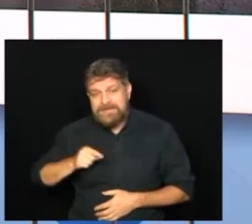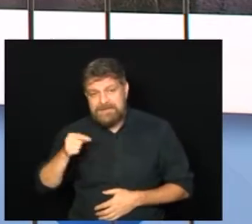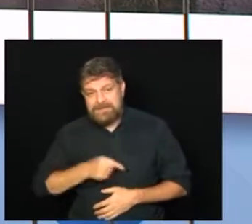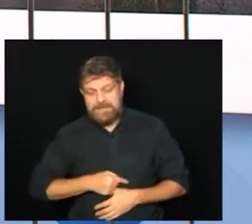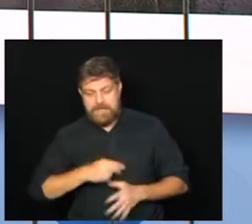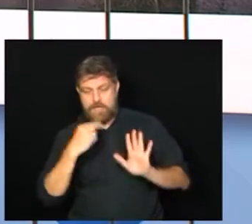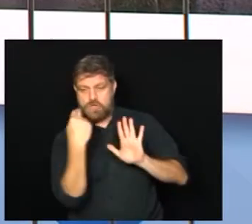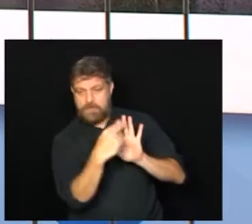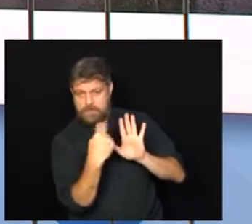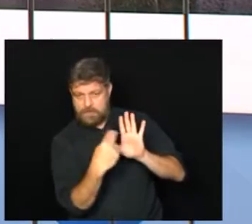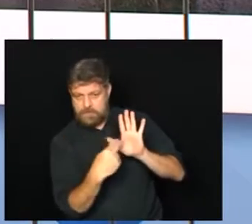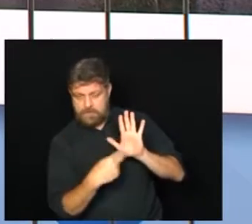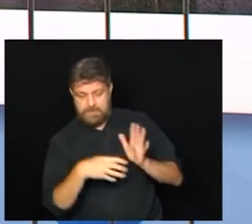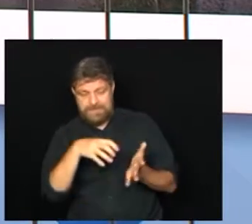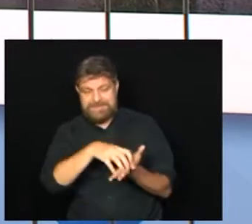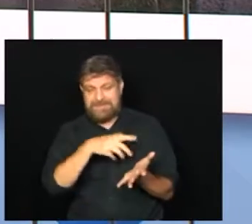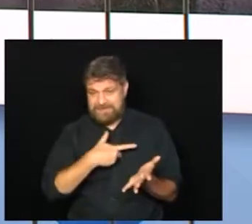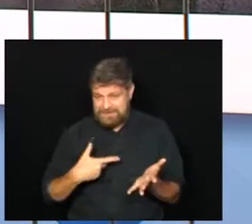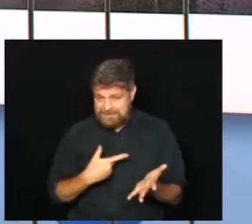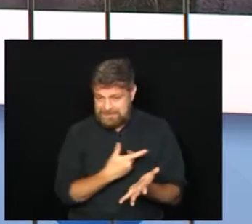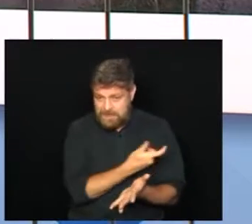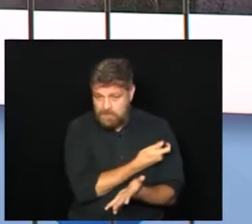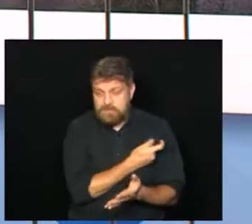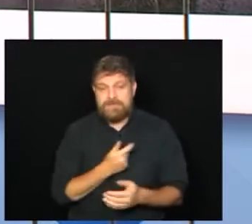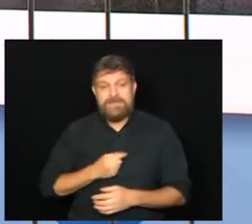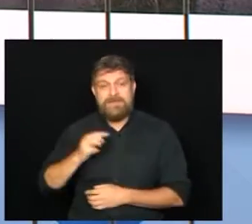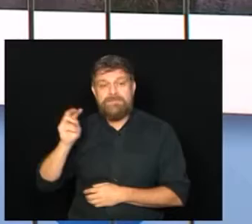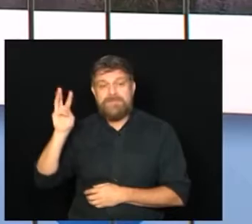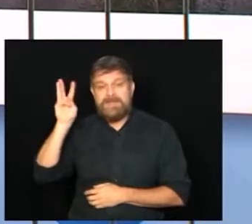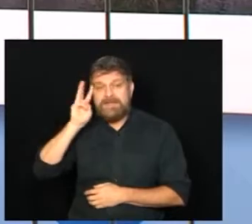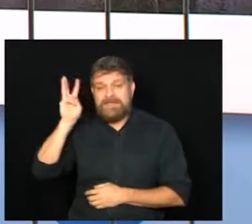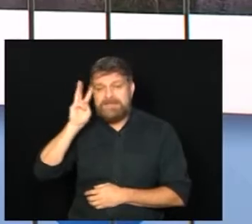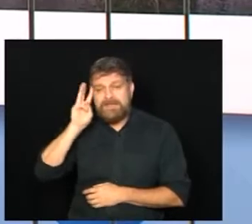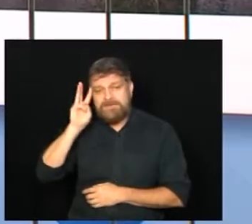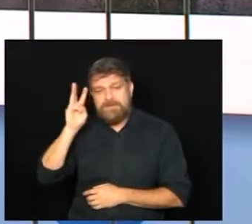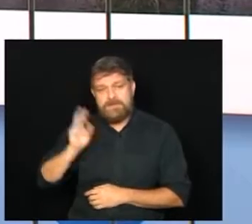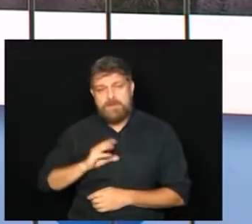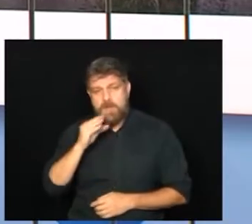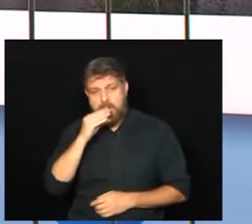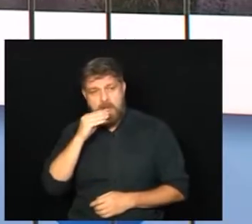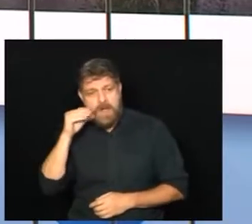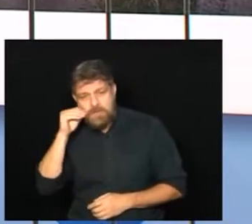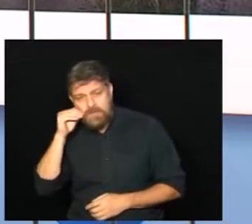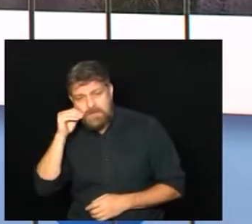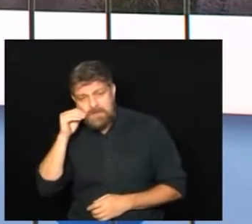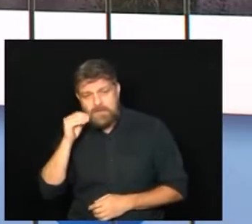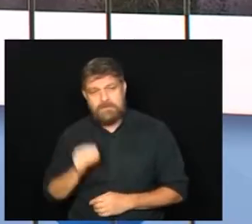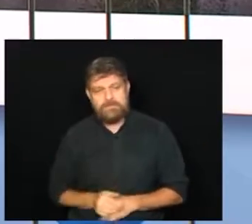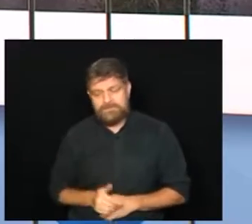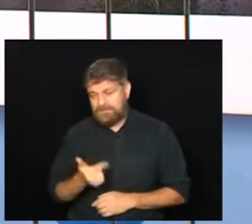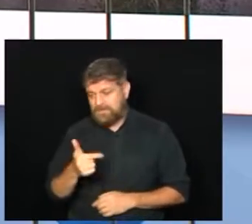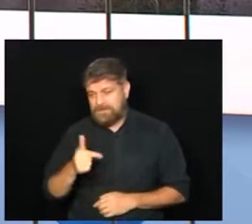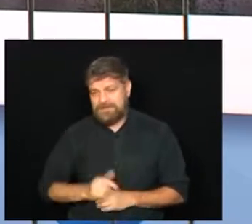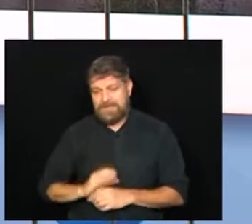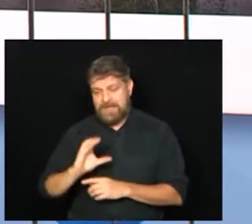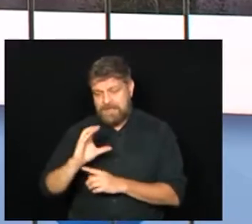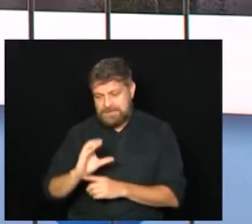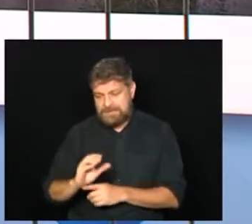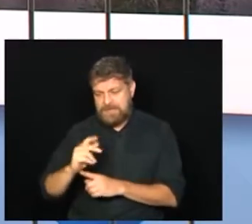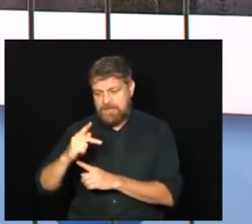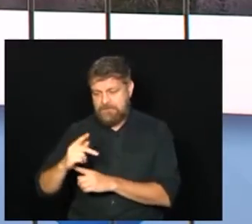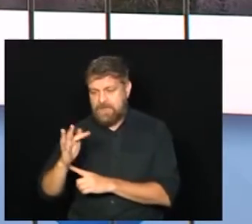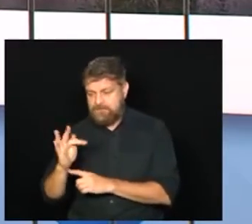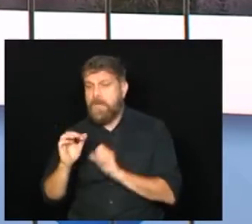acabei de dizer. Desde a última terça-feira, os adolescentes que não têm CPF também podem